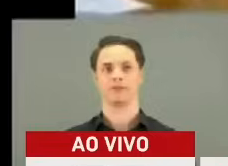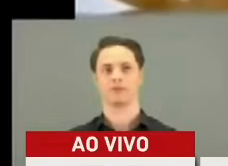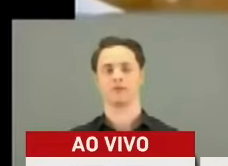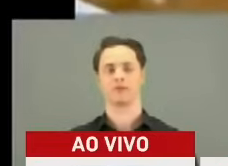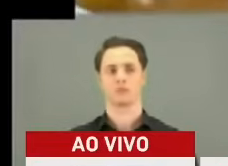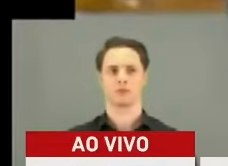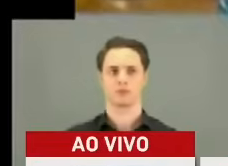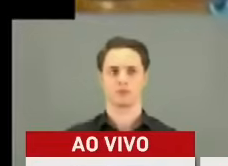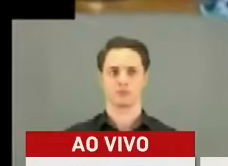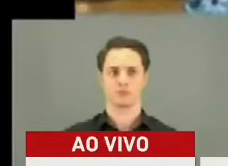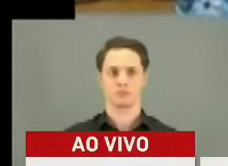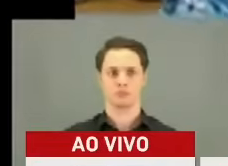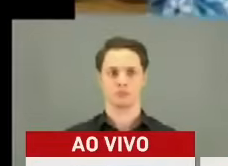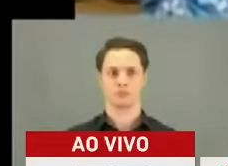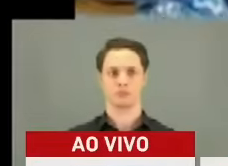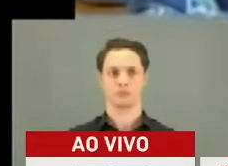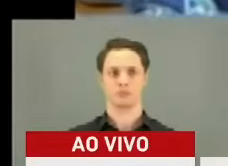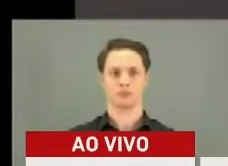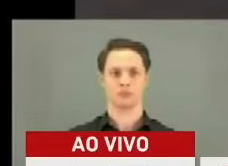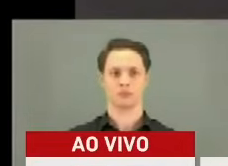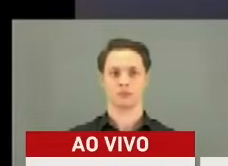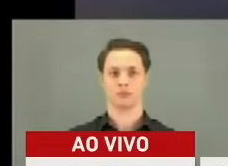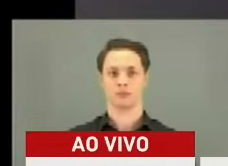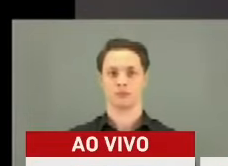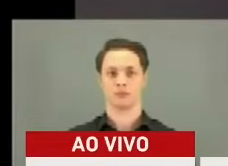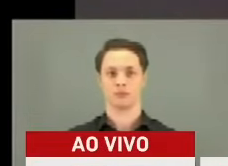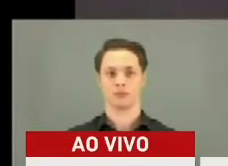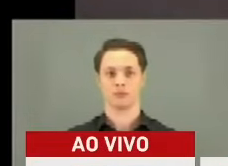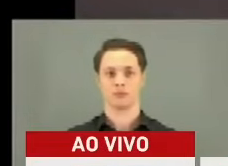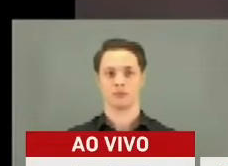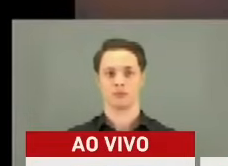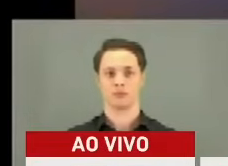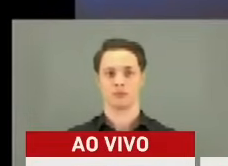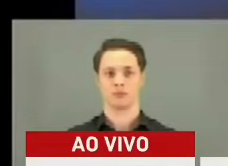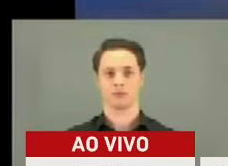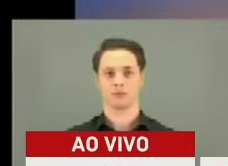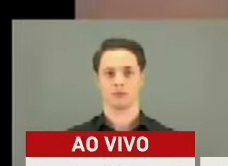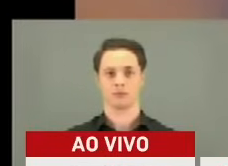Estamos acompanhando Aí a agora audiência só da o CPMI som, por dos atos do dia 8 de janeiro. Acompanhe.